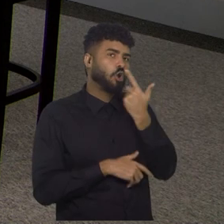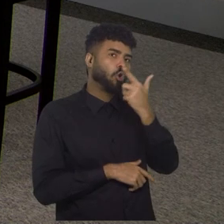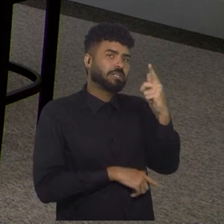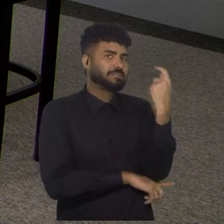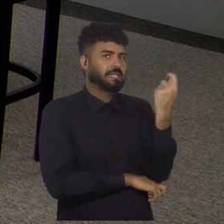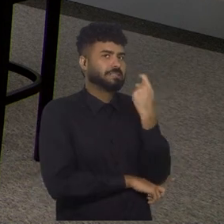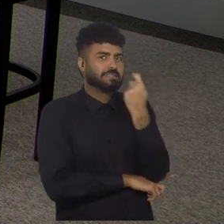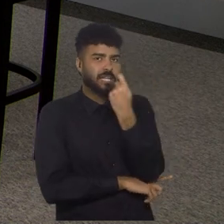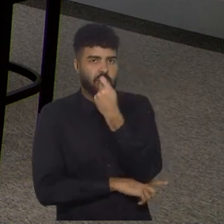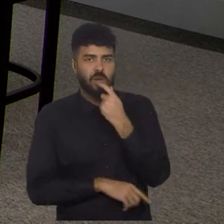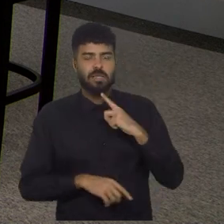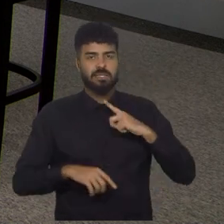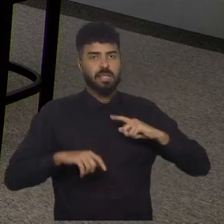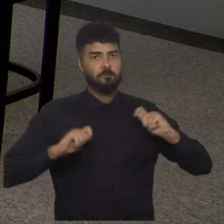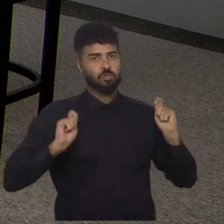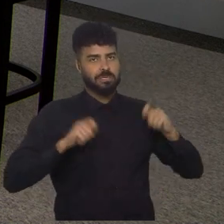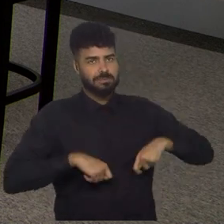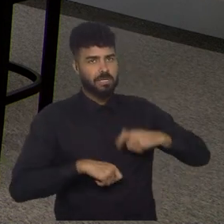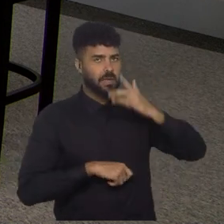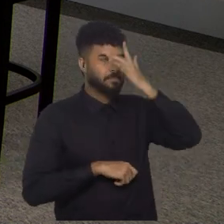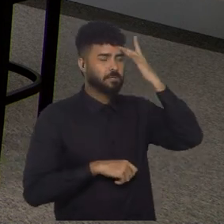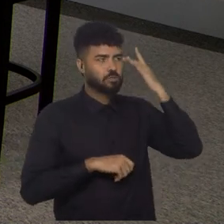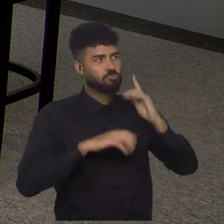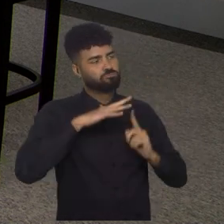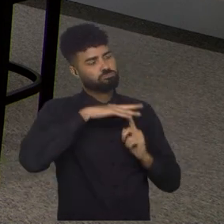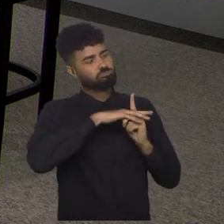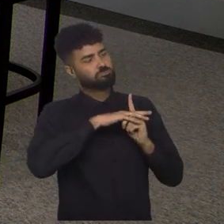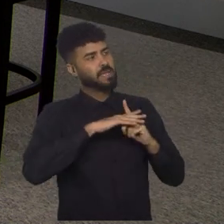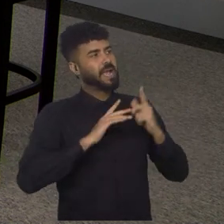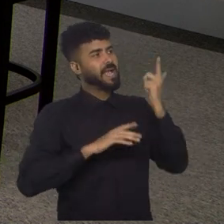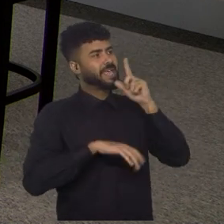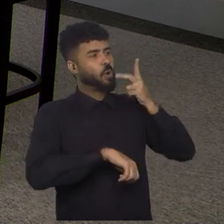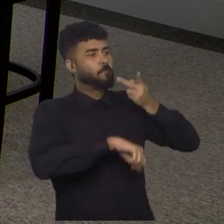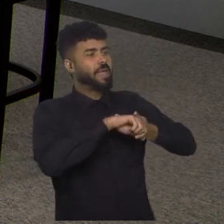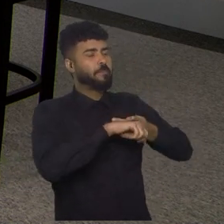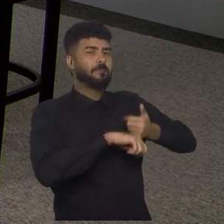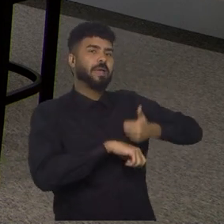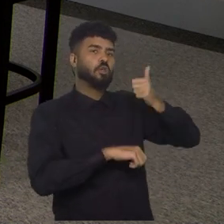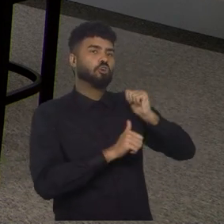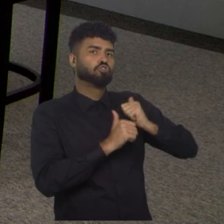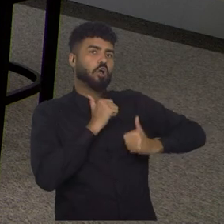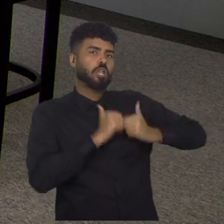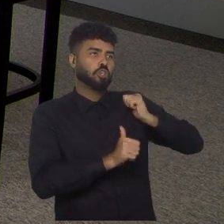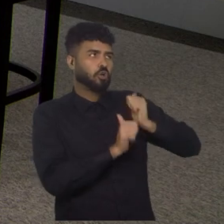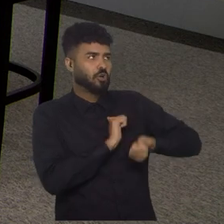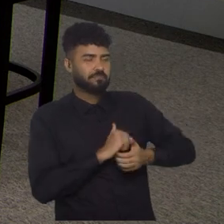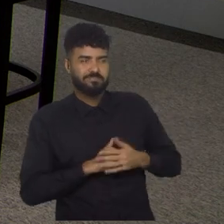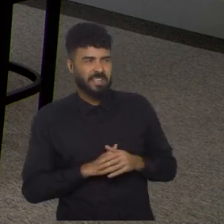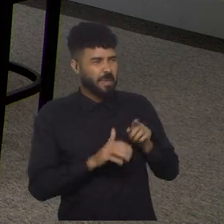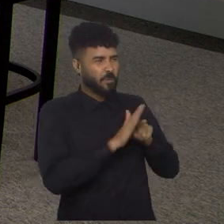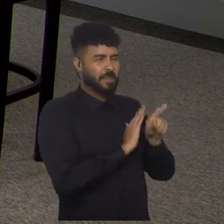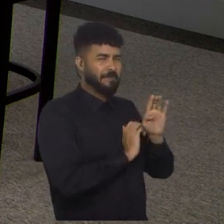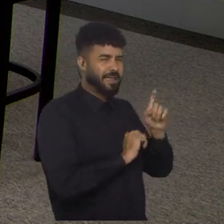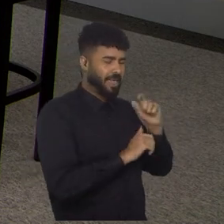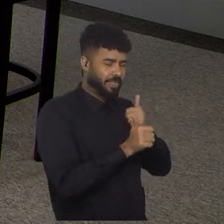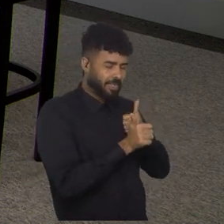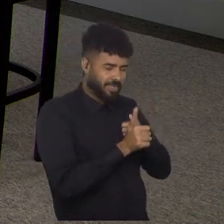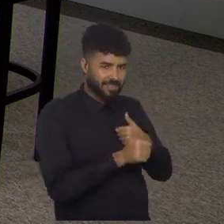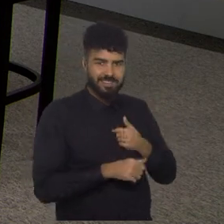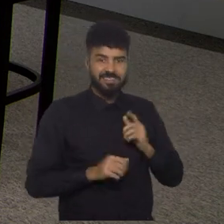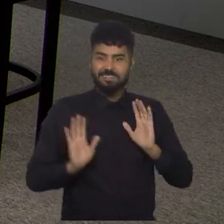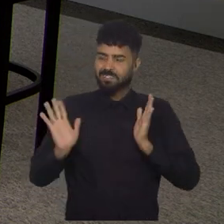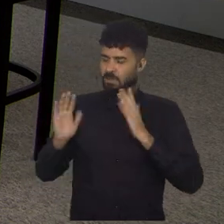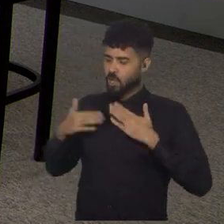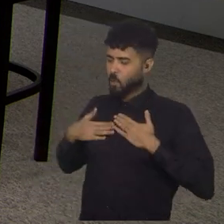seleções que têm potencial de ganhar o título. Vou começar com a Belle, que ela está muito pensativa. Eu acho que pode começar com o Rafa, que